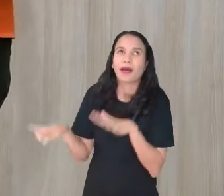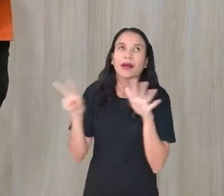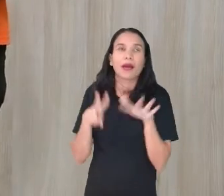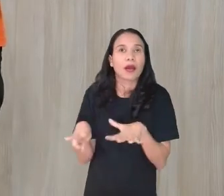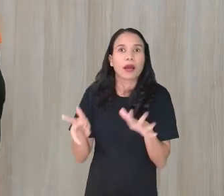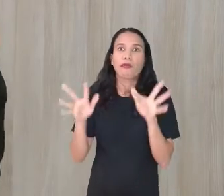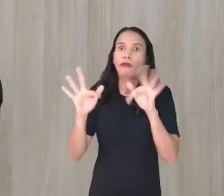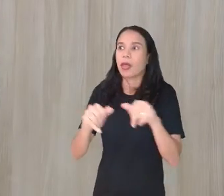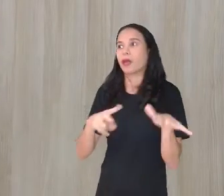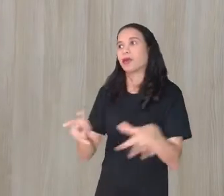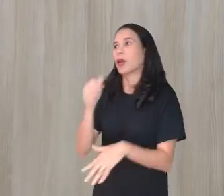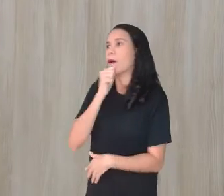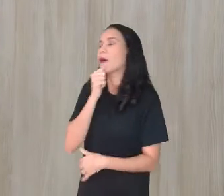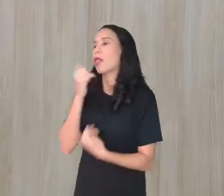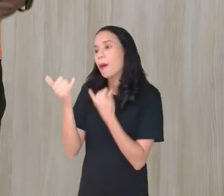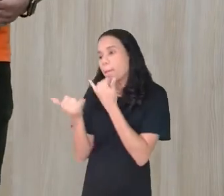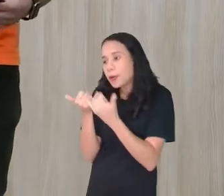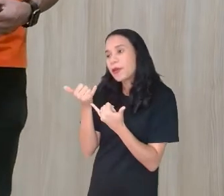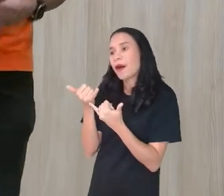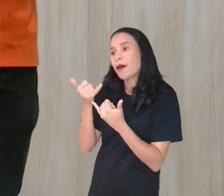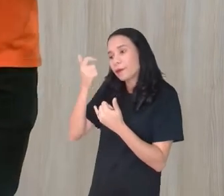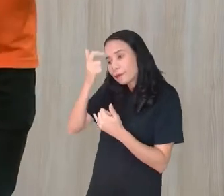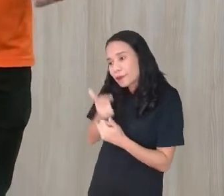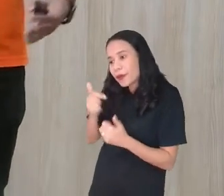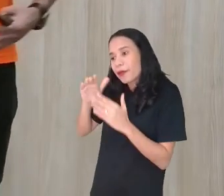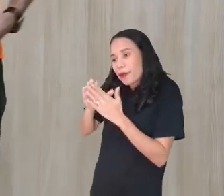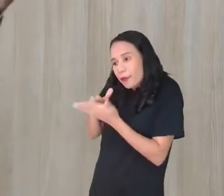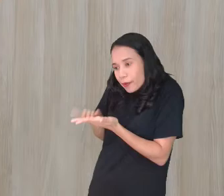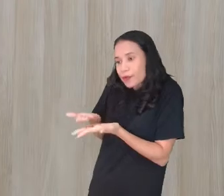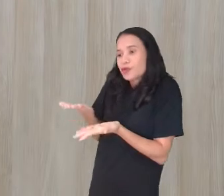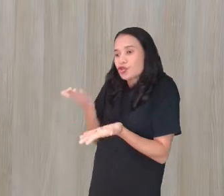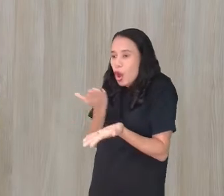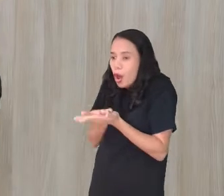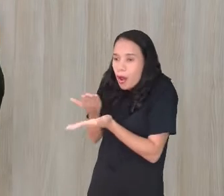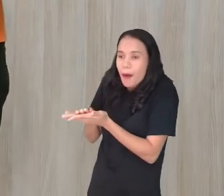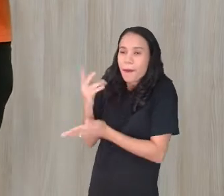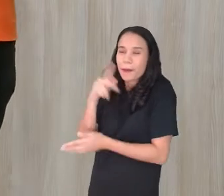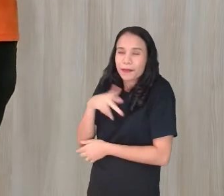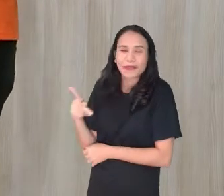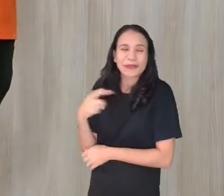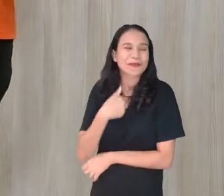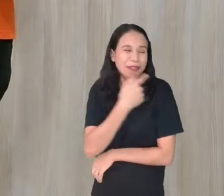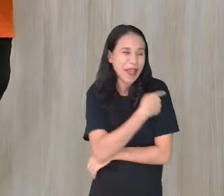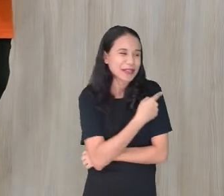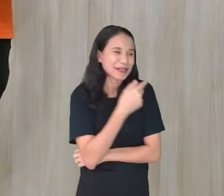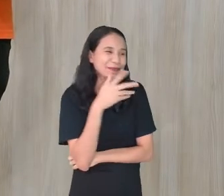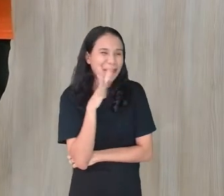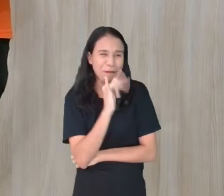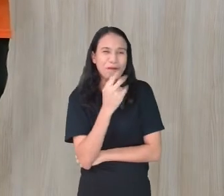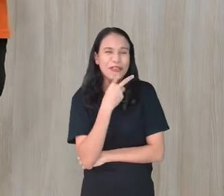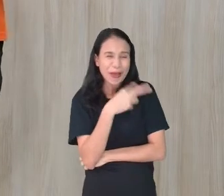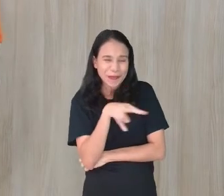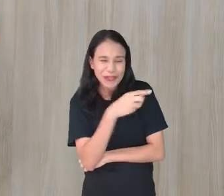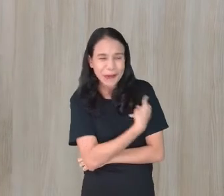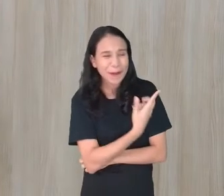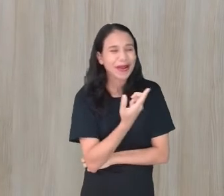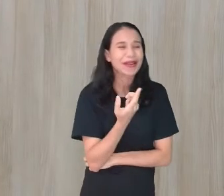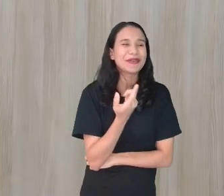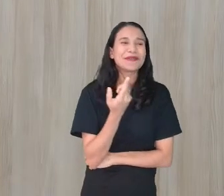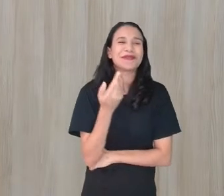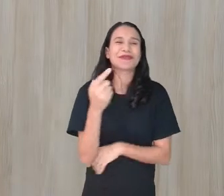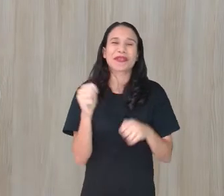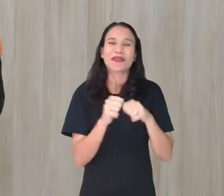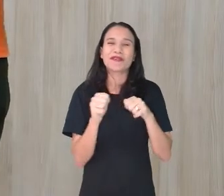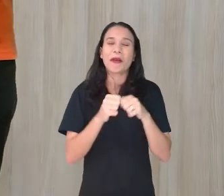final de semana, ainda tem que brincar com eles de escola, né? E quando foi esse final de semana, eles